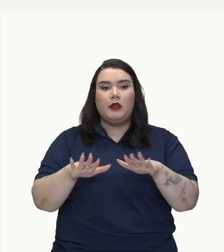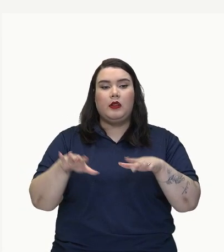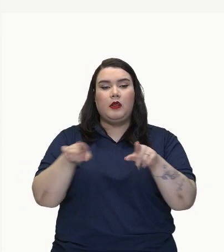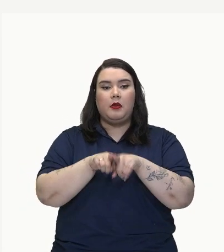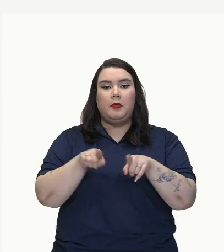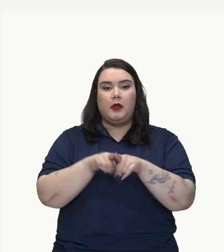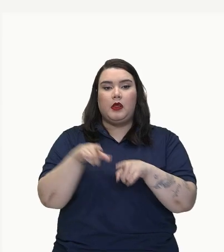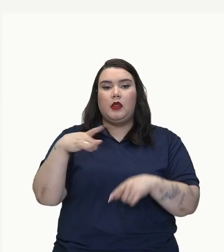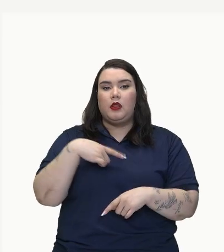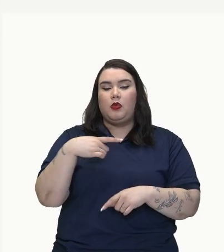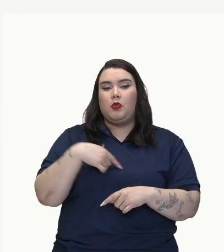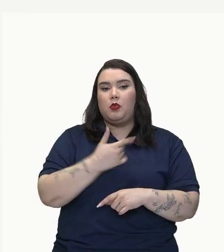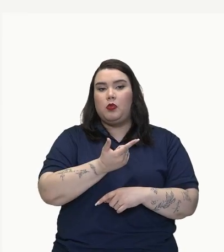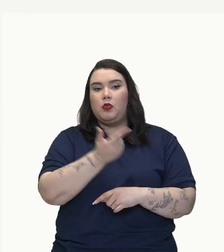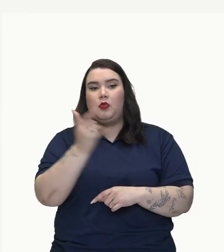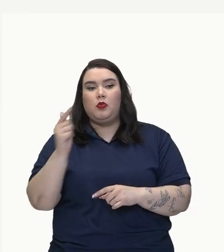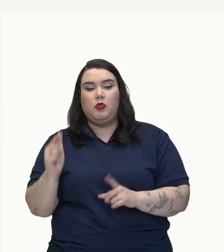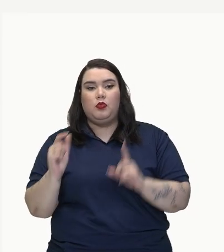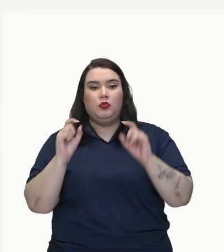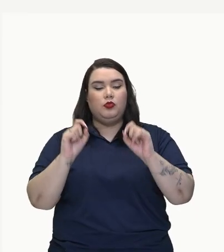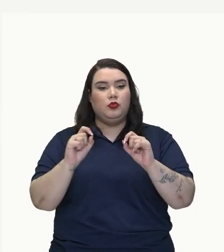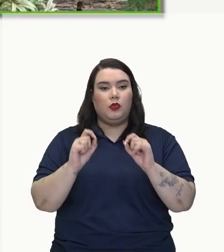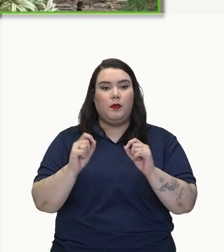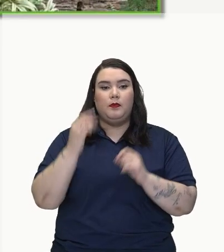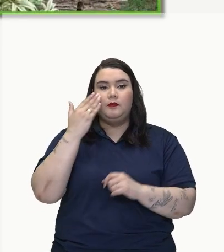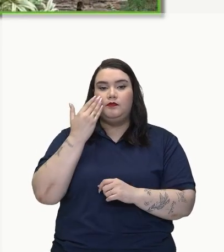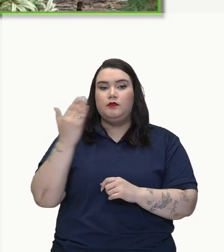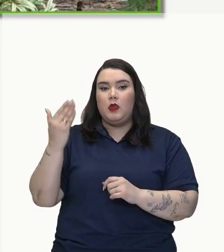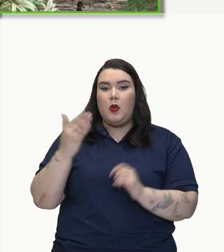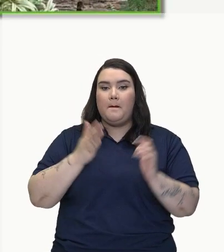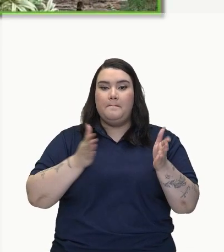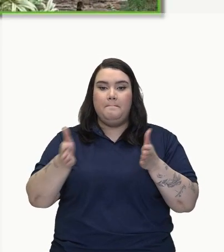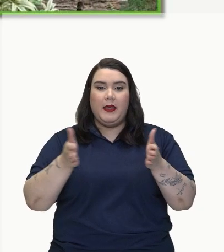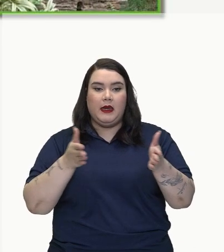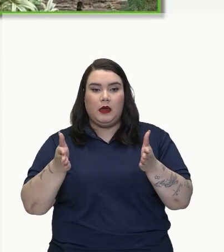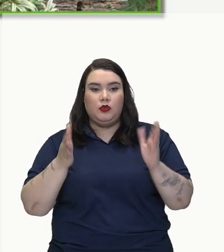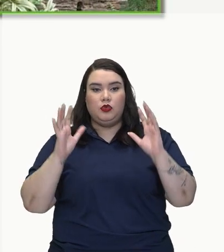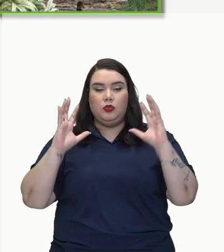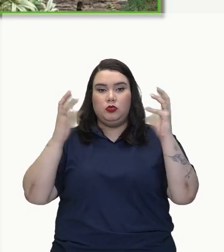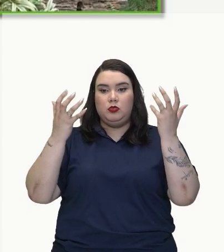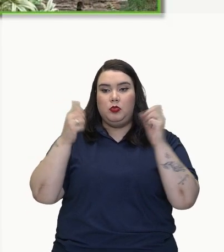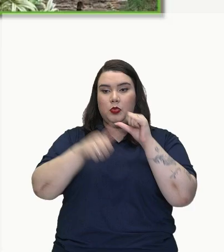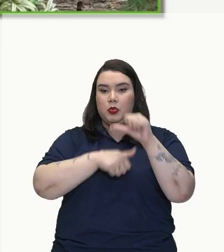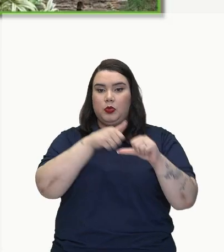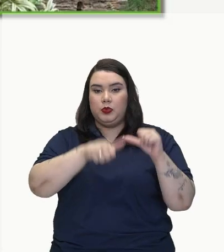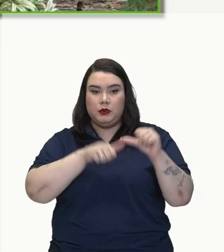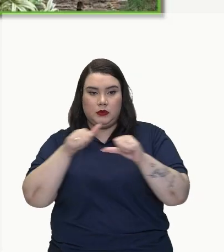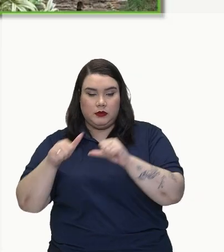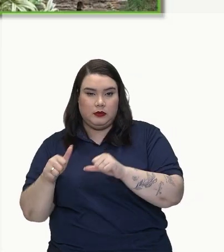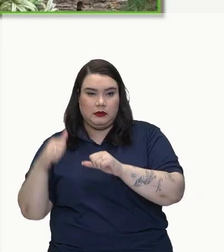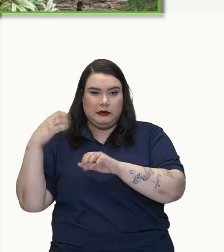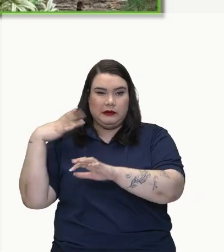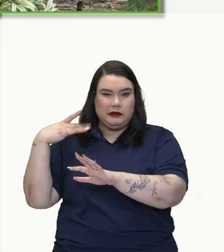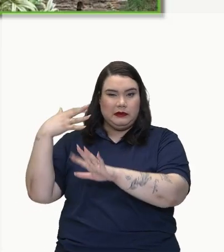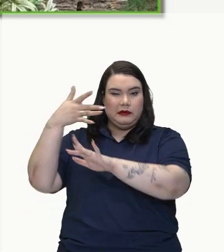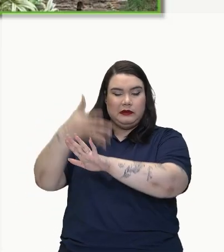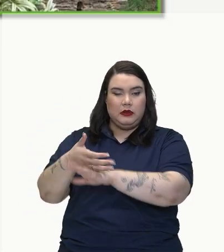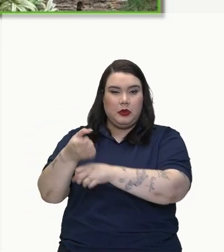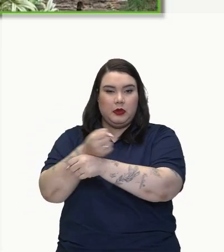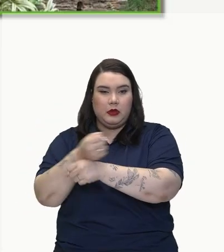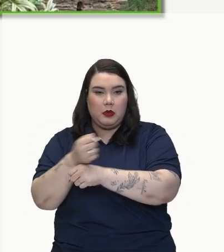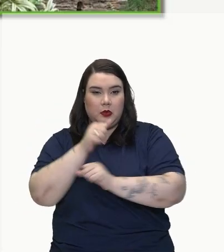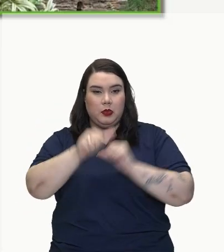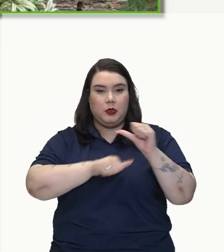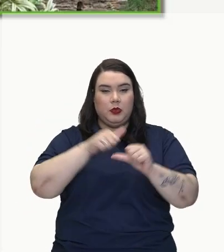outro fator, que é o tempo e as mudanças ambientais. Olha só, ao longo de milhões de anos, mudanças